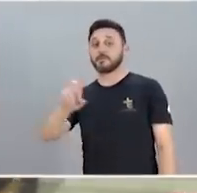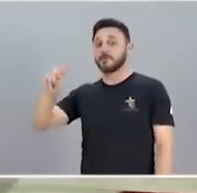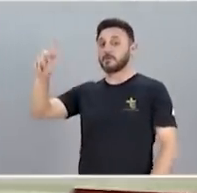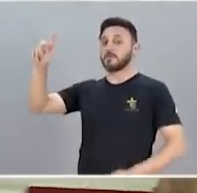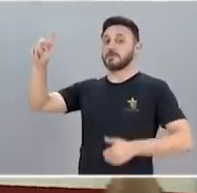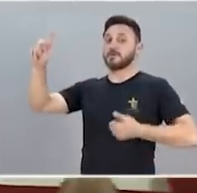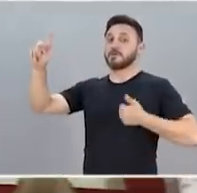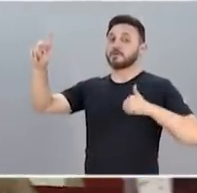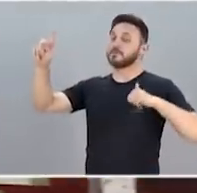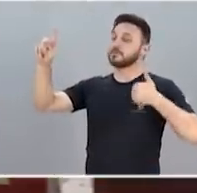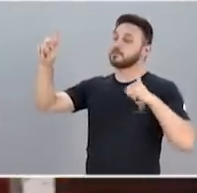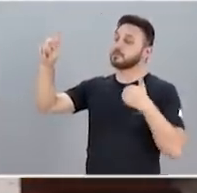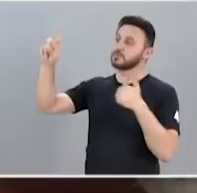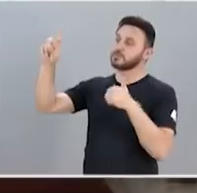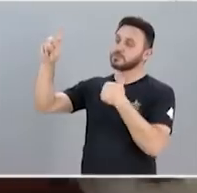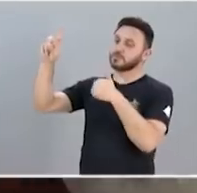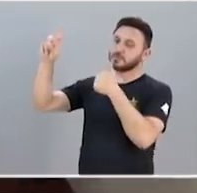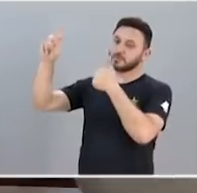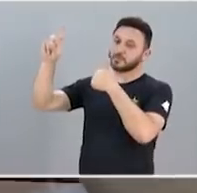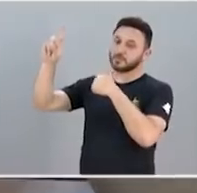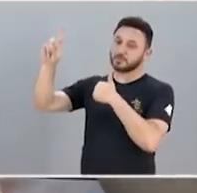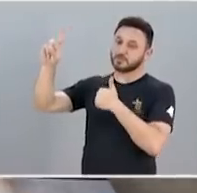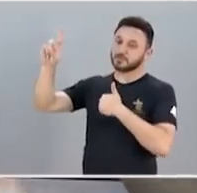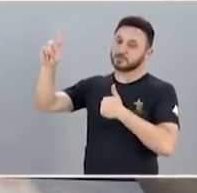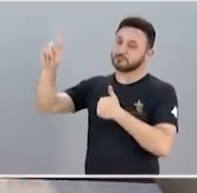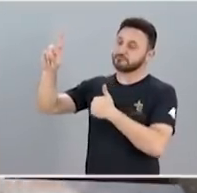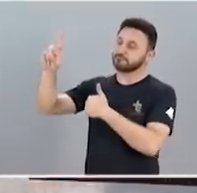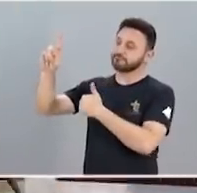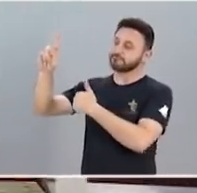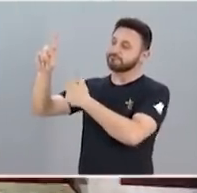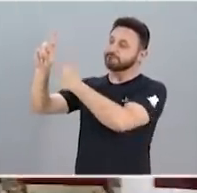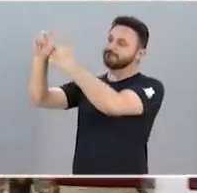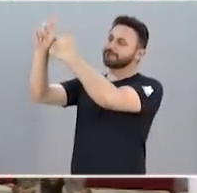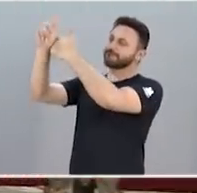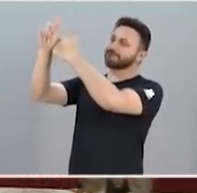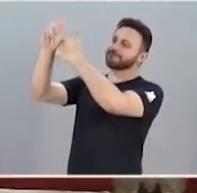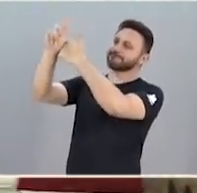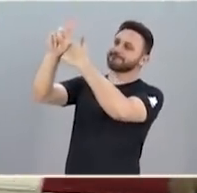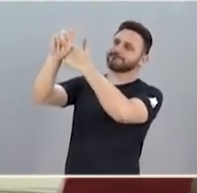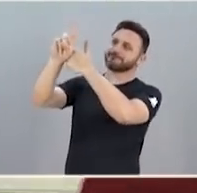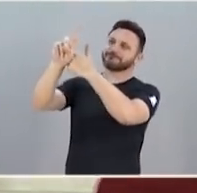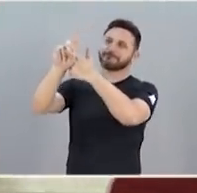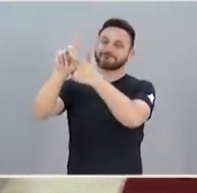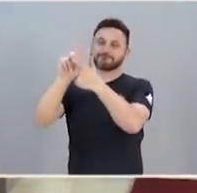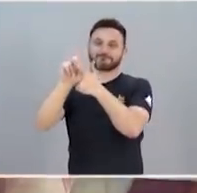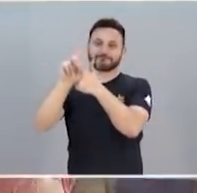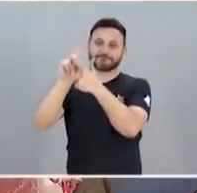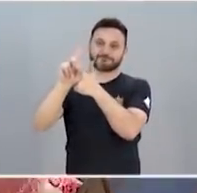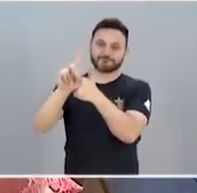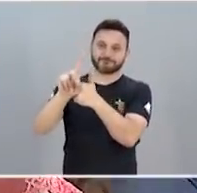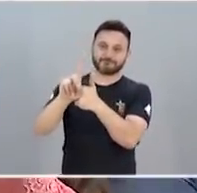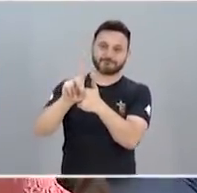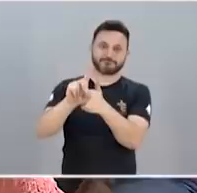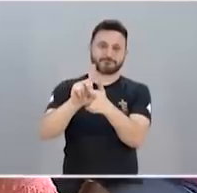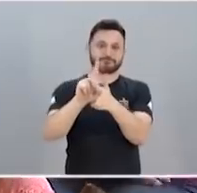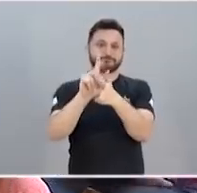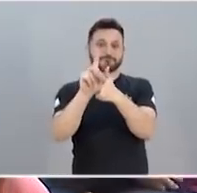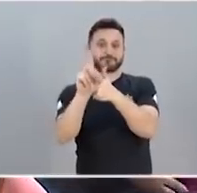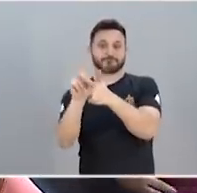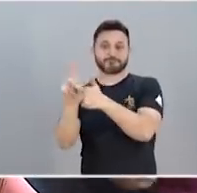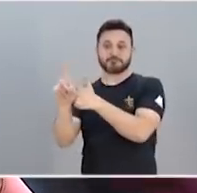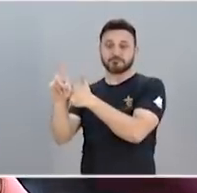Mais perto do meu Deus, ó